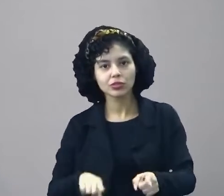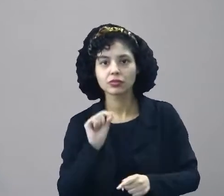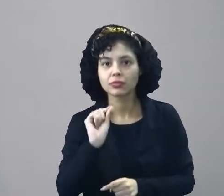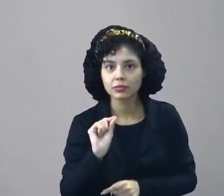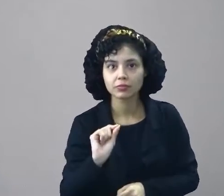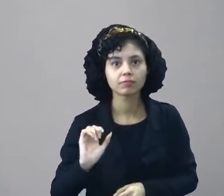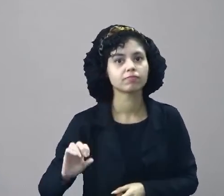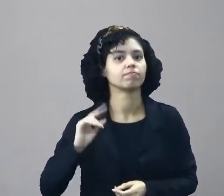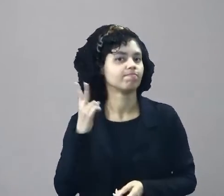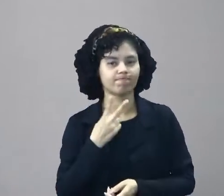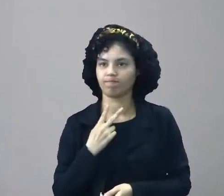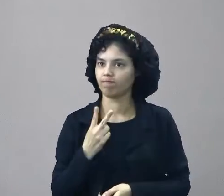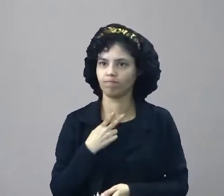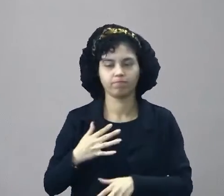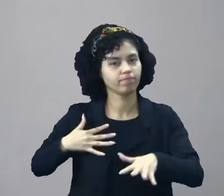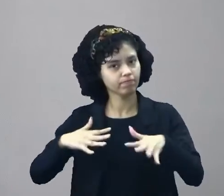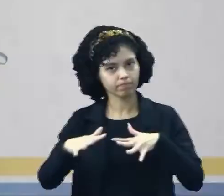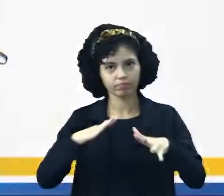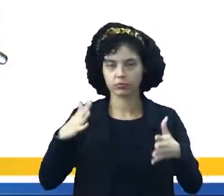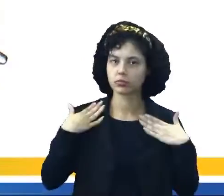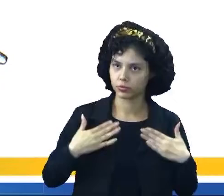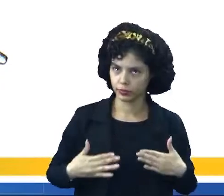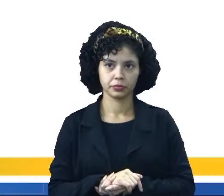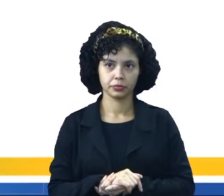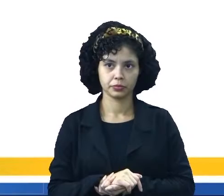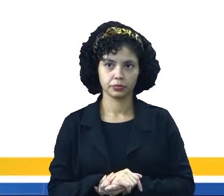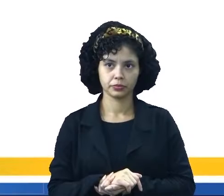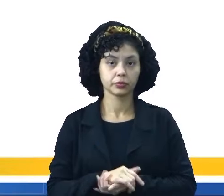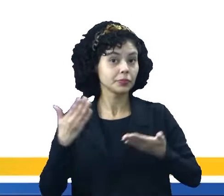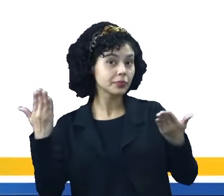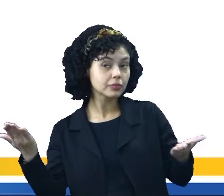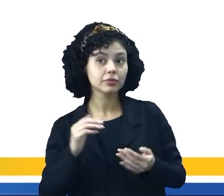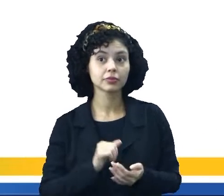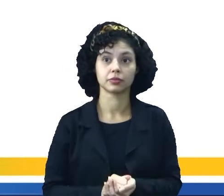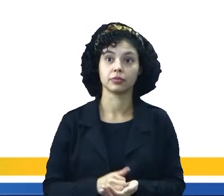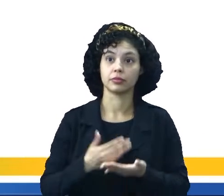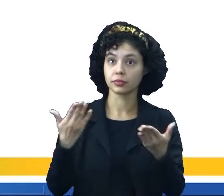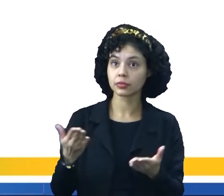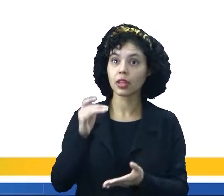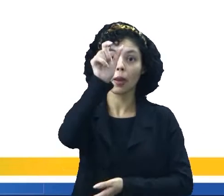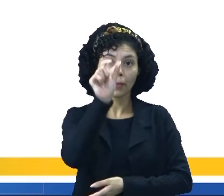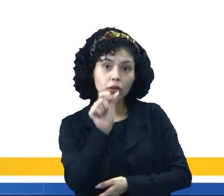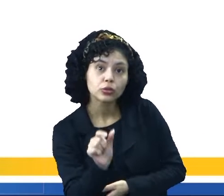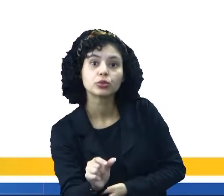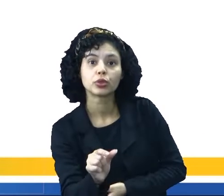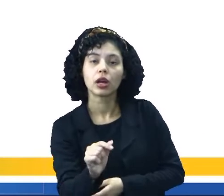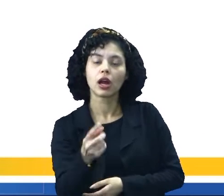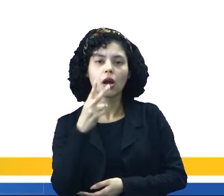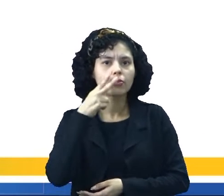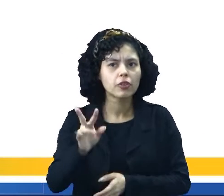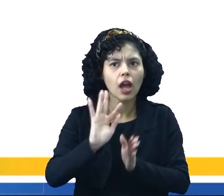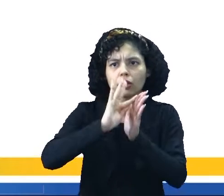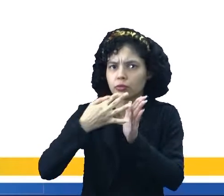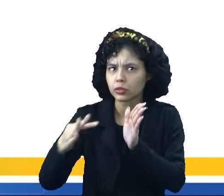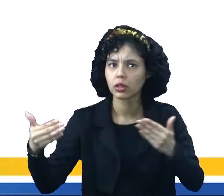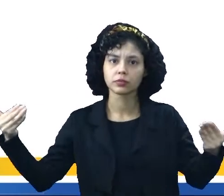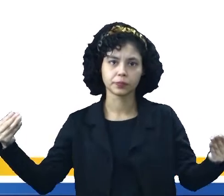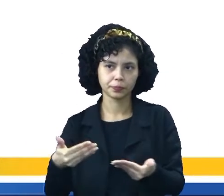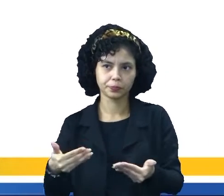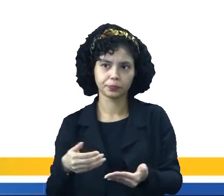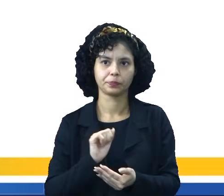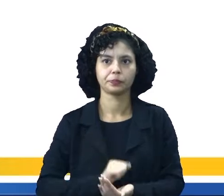com que não possamos mais ter movimento no nosso corpo. Então, em relação à medula espinhal, vamos ver as funções da